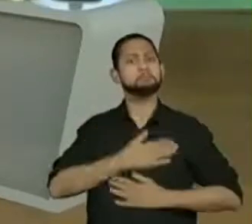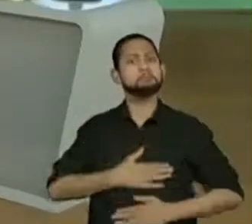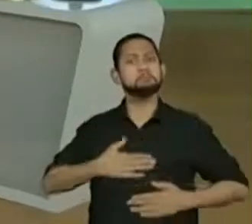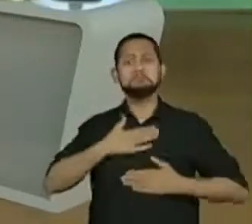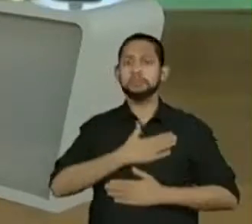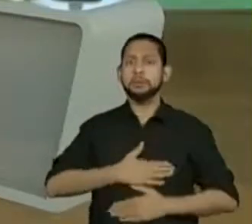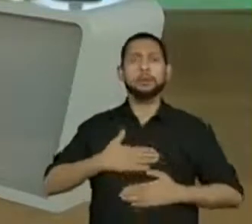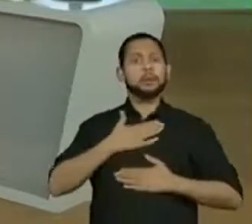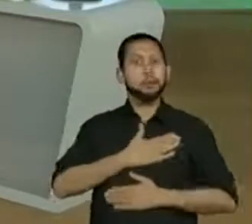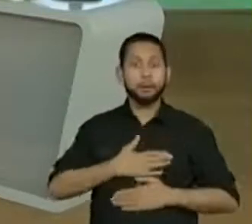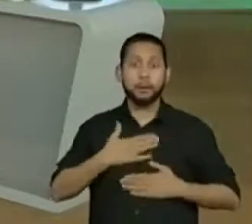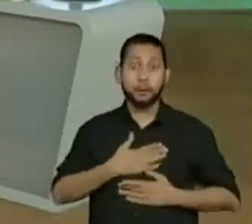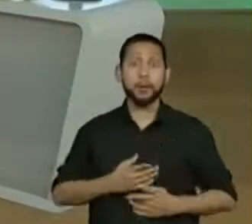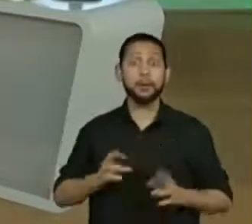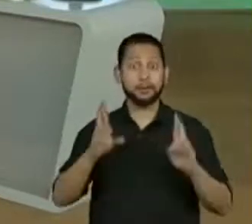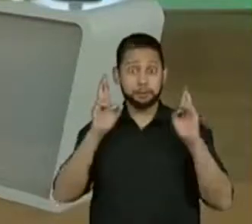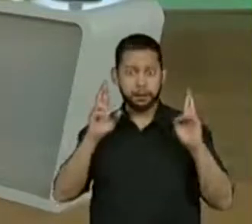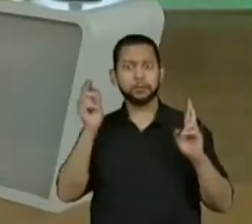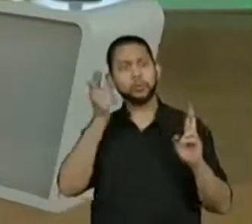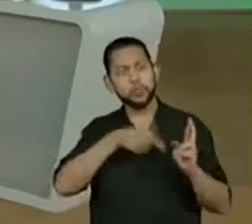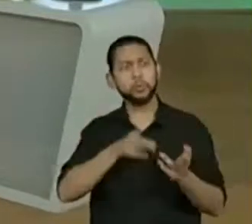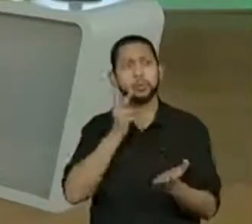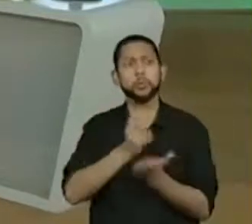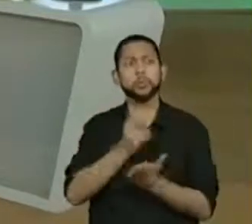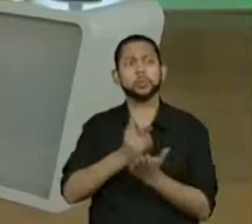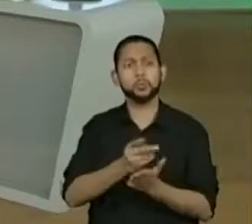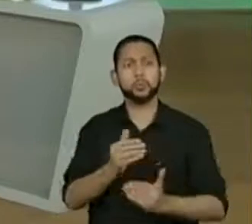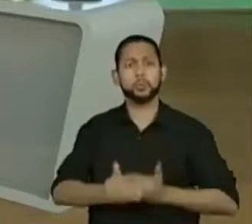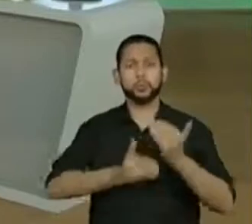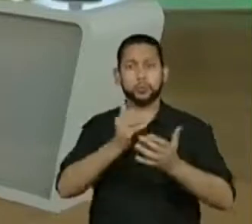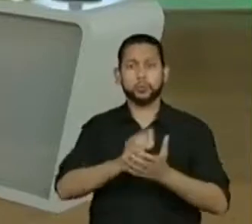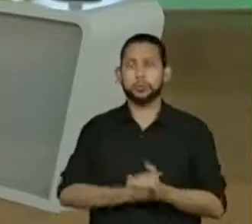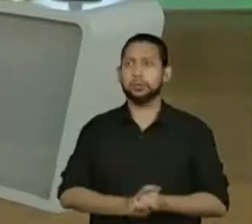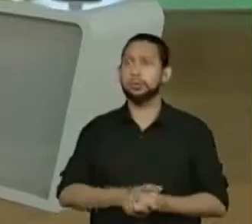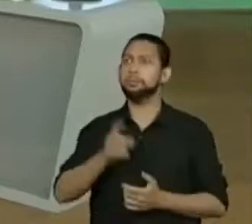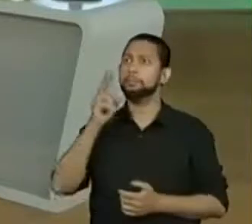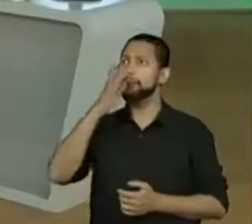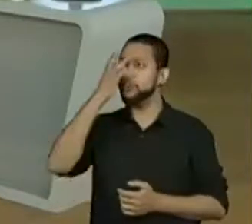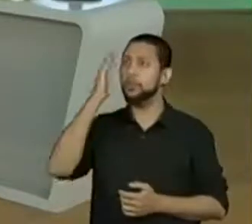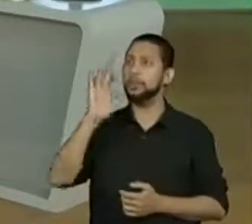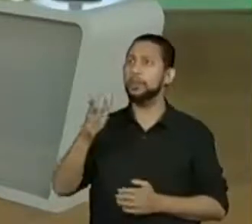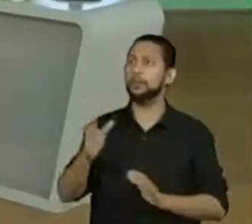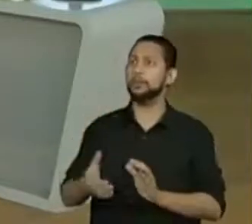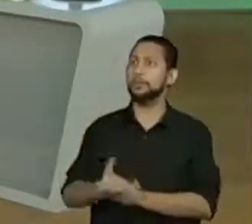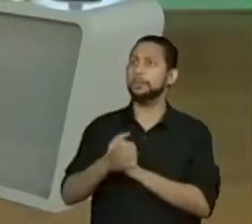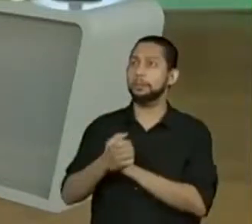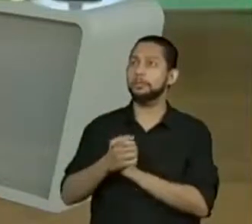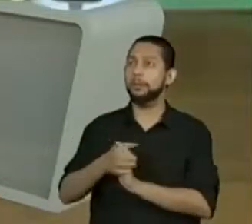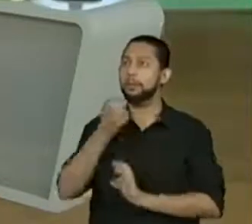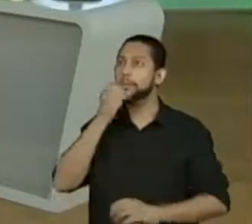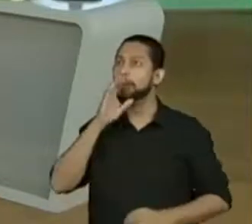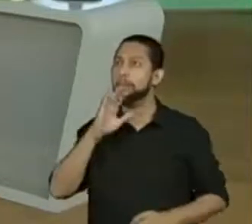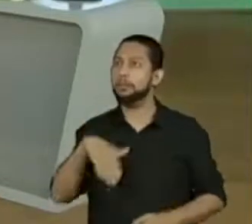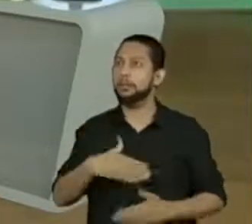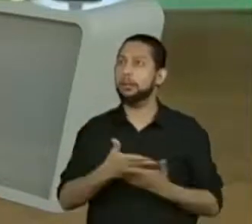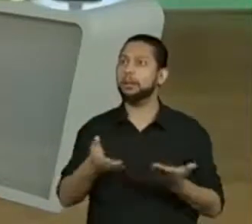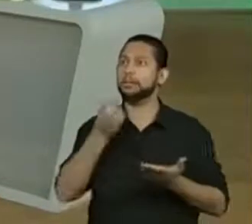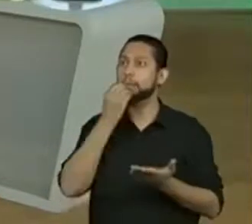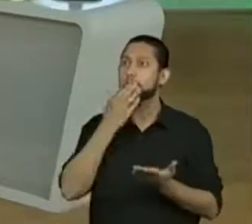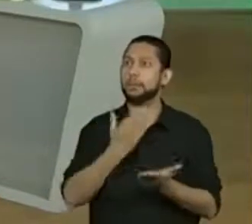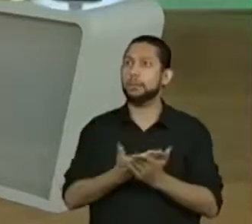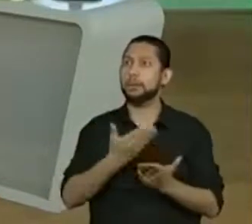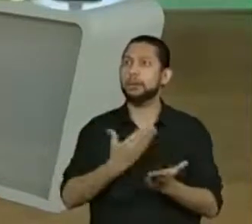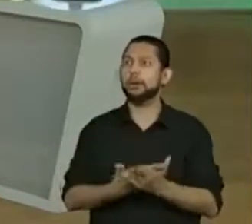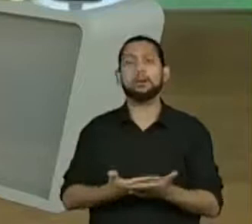excelente eu espero que vocês continue tem o pessoal já cumprimentando Boa tarde desejando boa